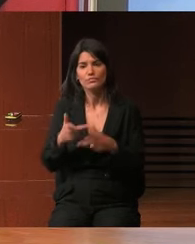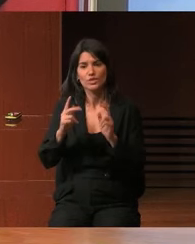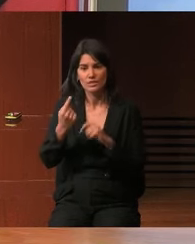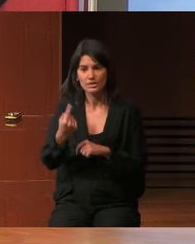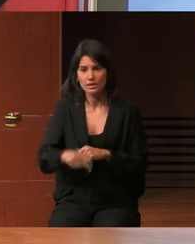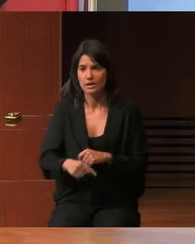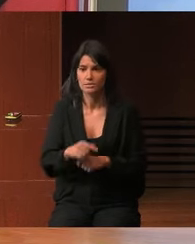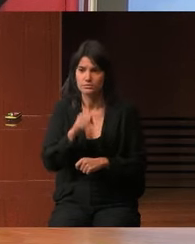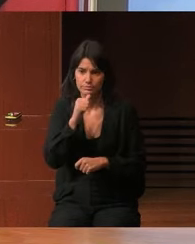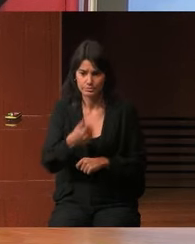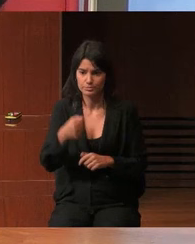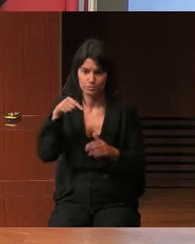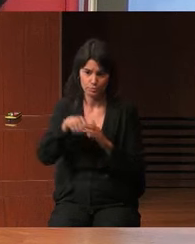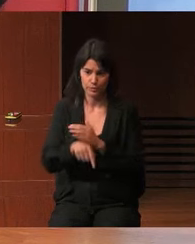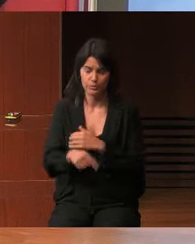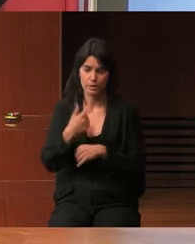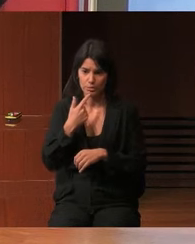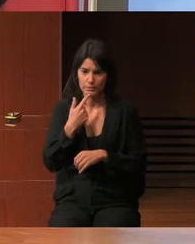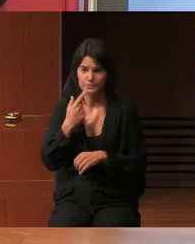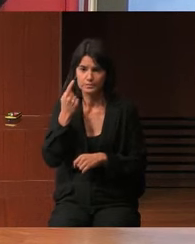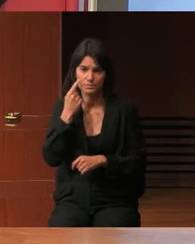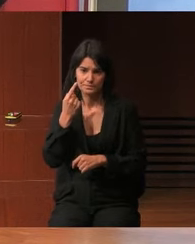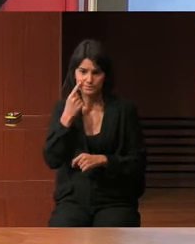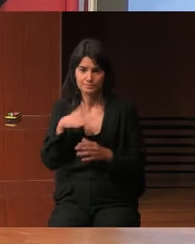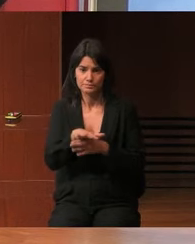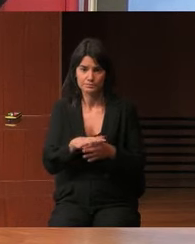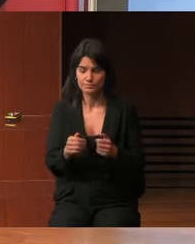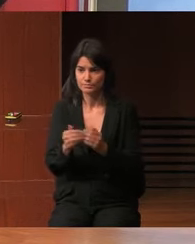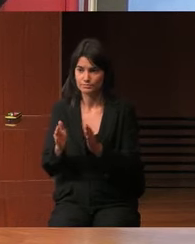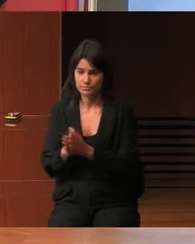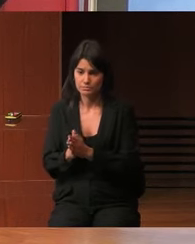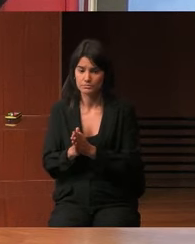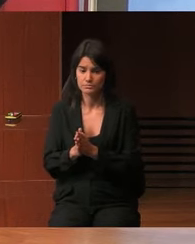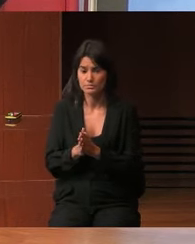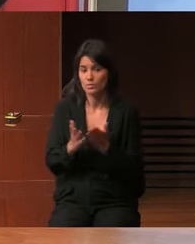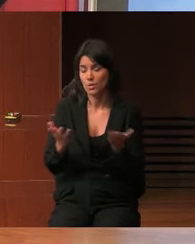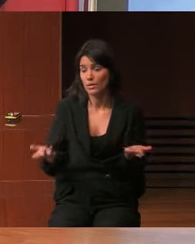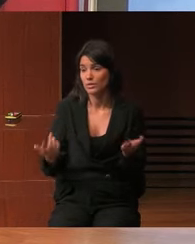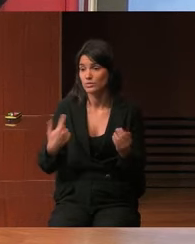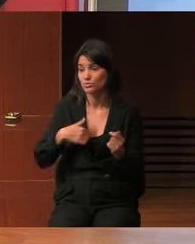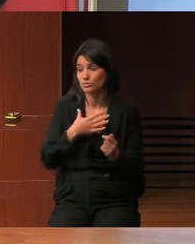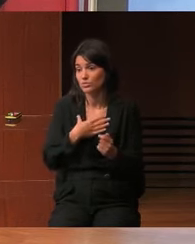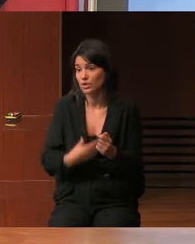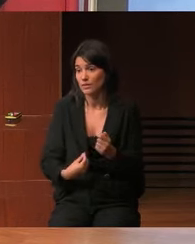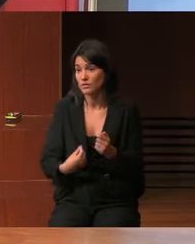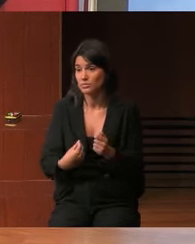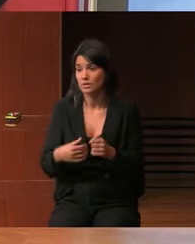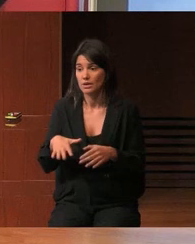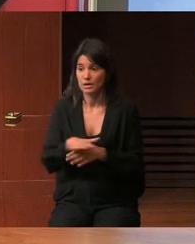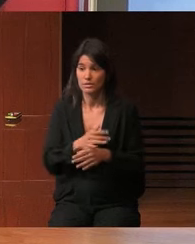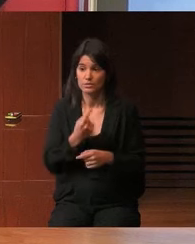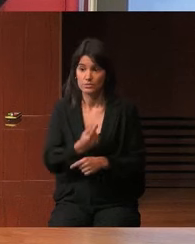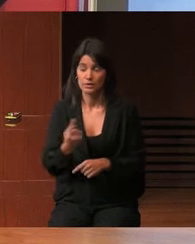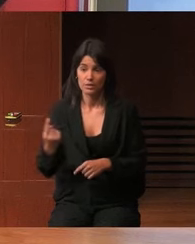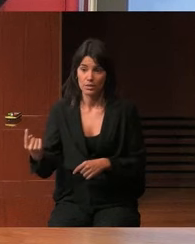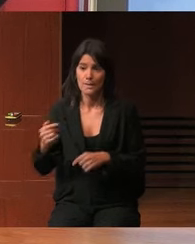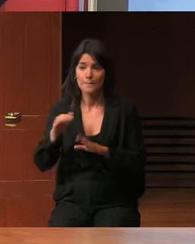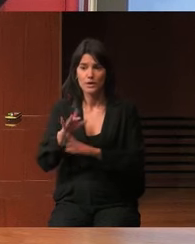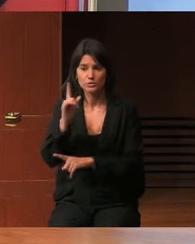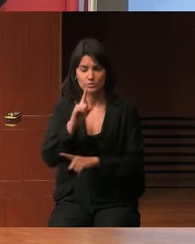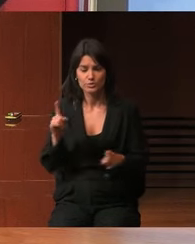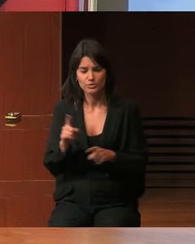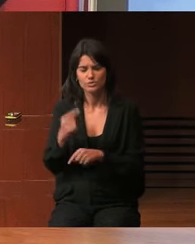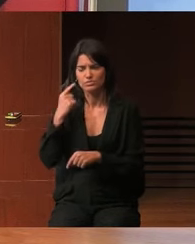possível aprofundar tanto o conhecimento em todas as áreas quanto, se calhar, nós gostaríamos para cada uma das nossas áreas. Mas os professores já